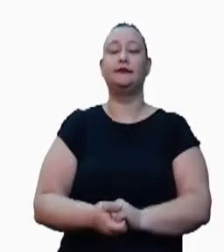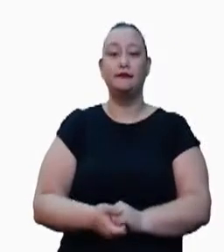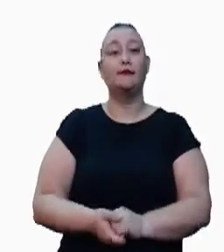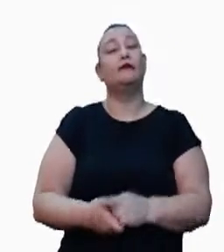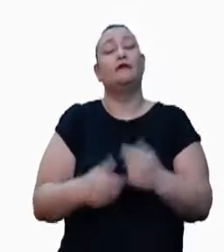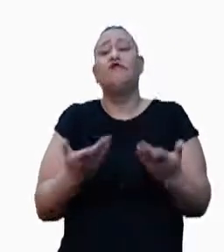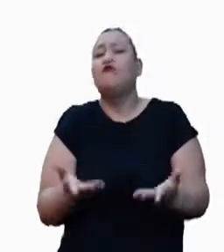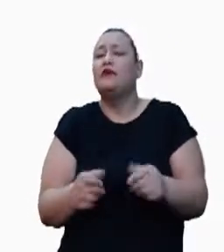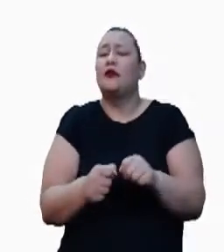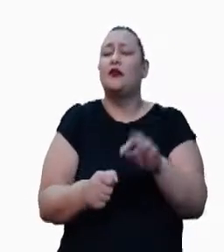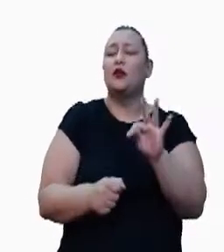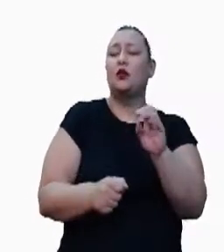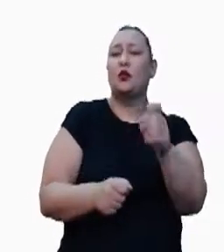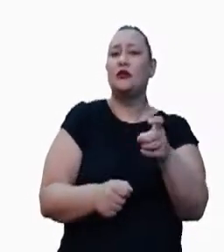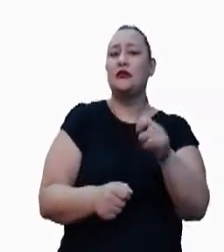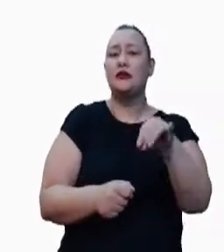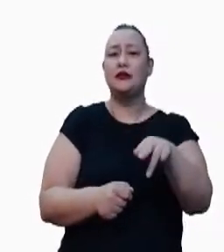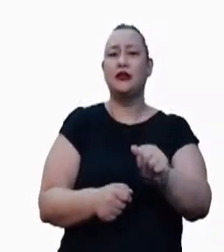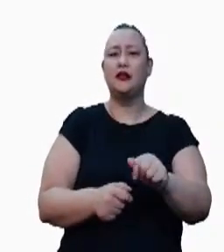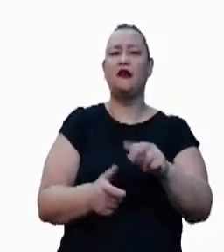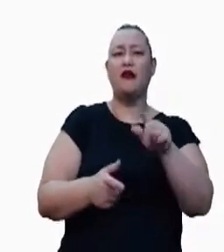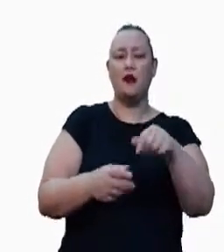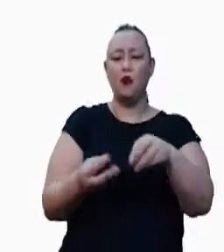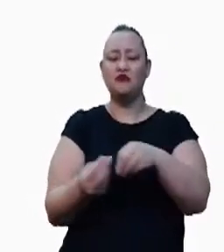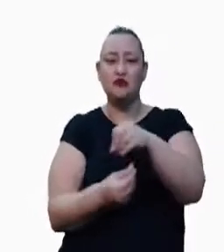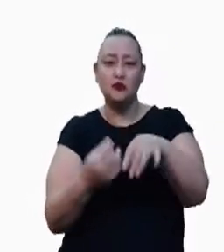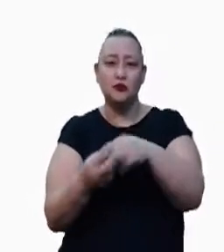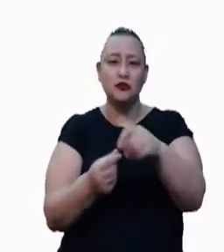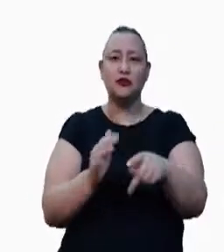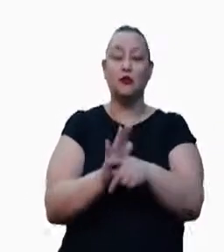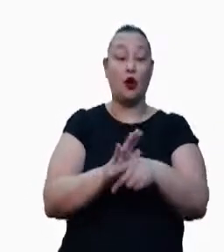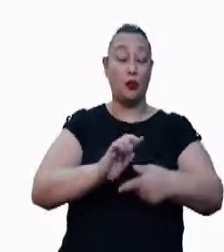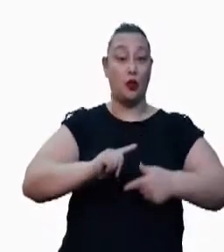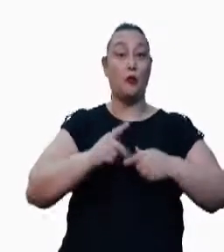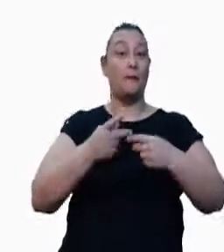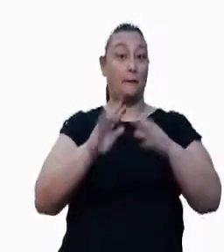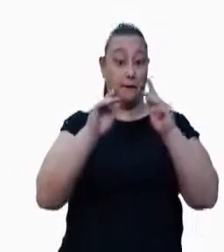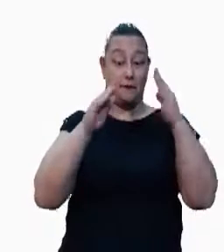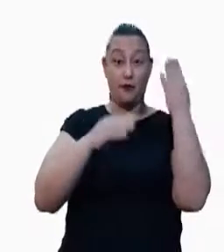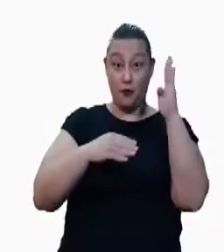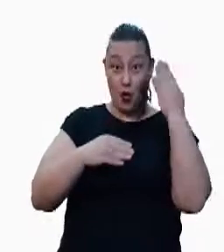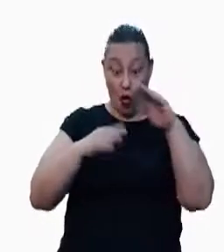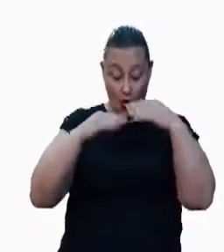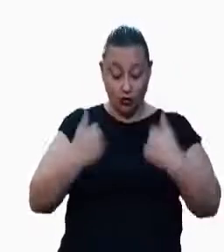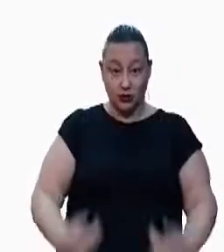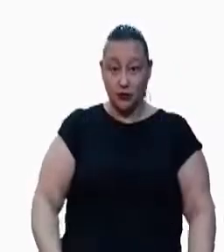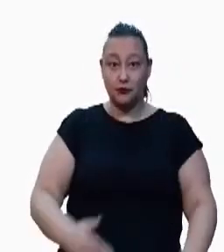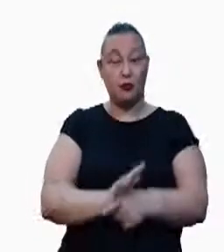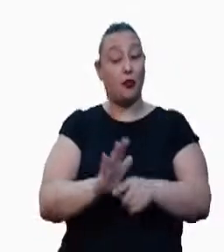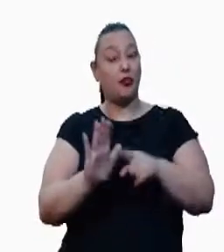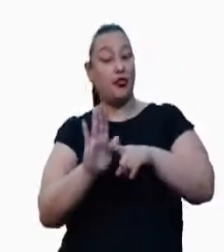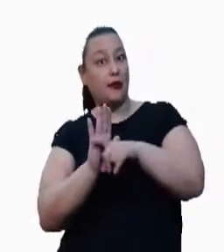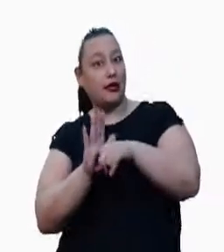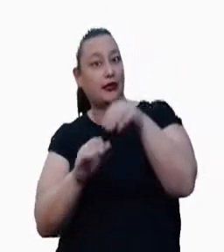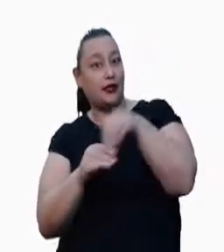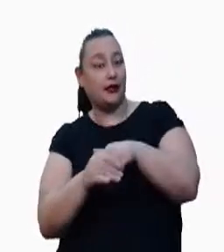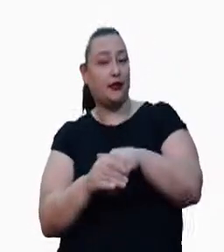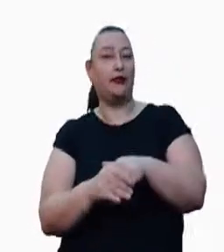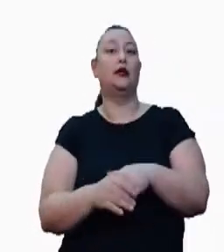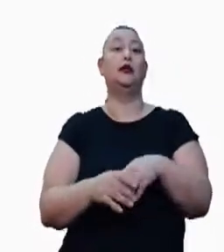Então, o que é uma toxina? Toxina é uma substância de origem biológica, isso é importante saber, tá? Que provoca